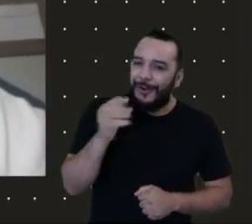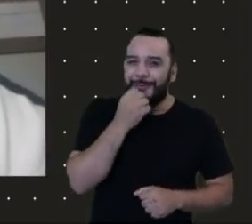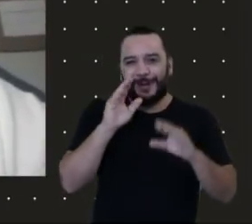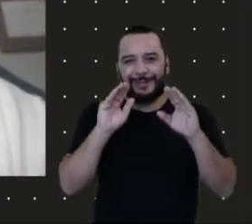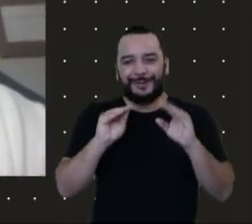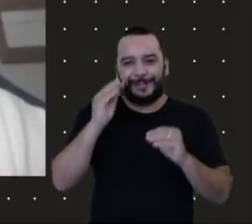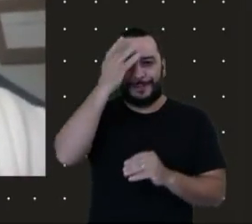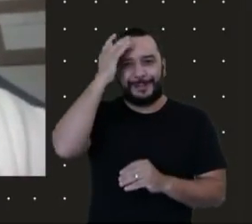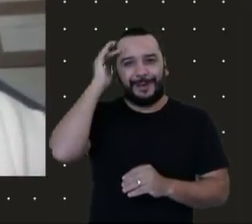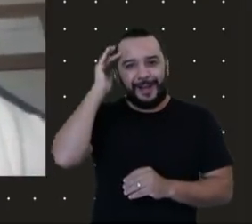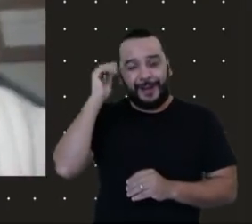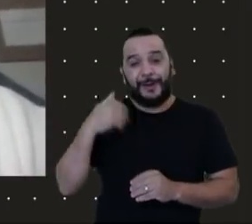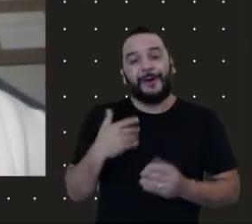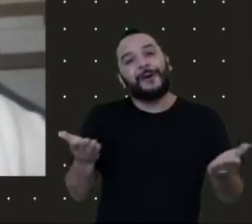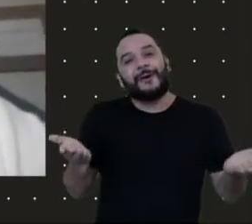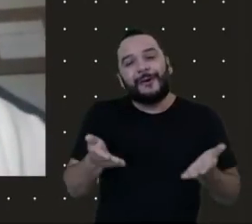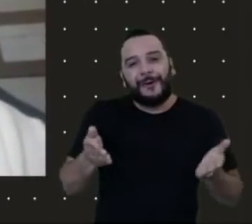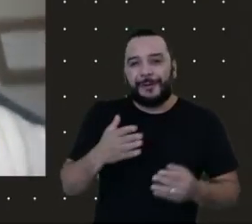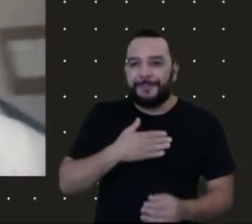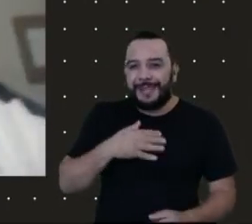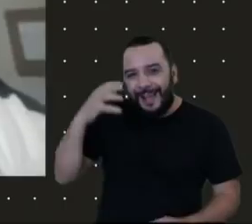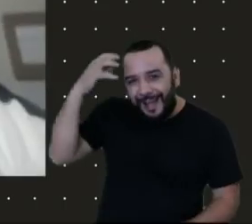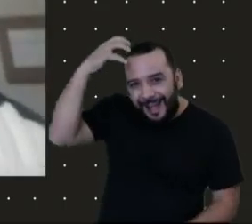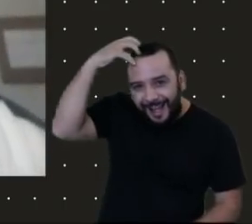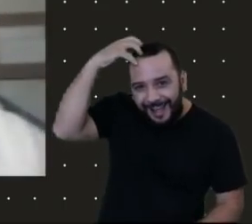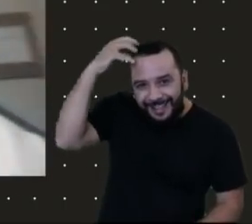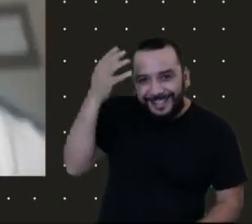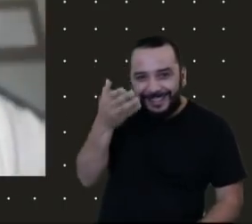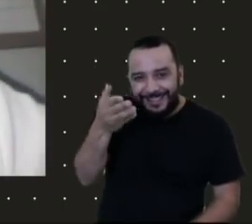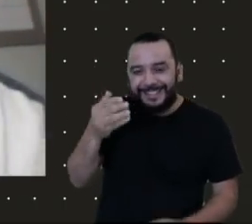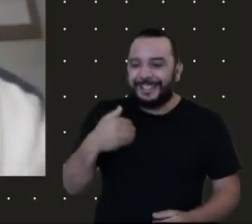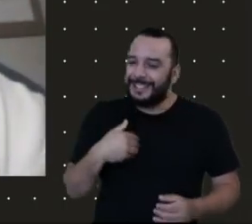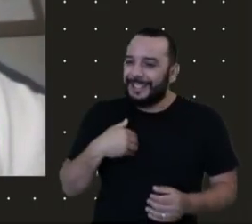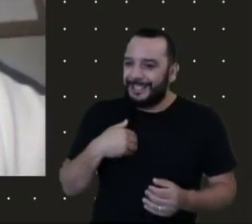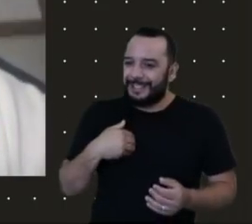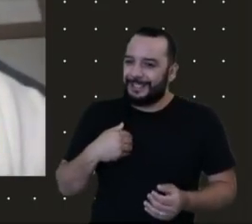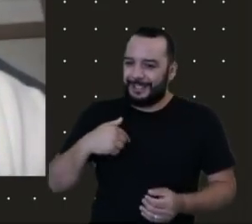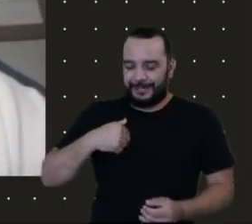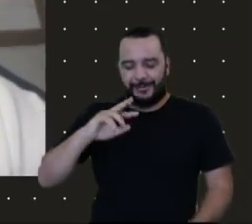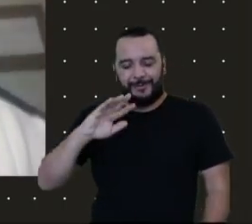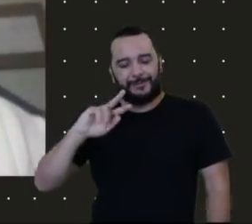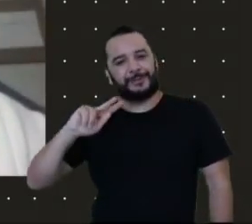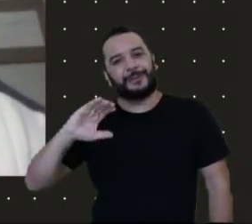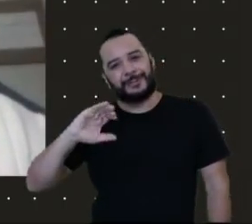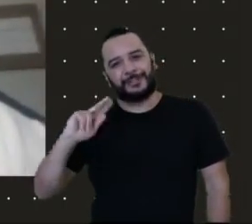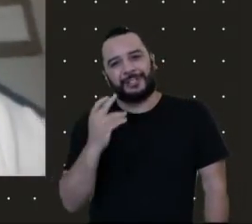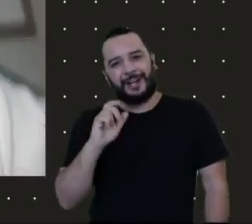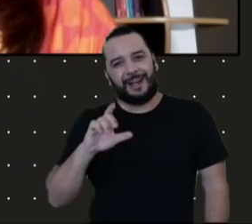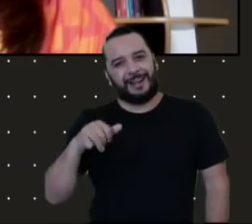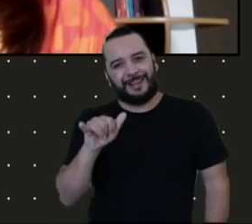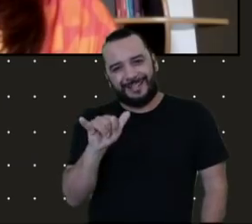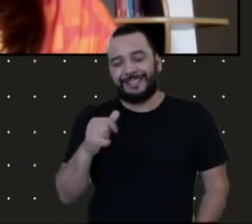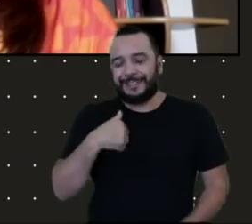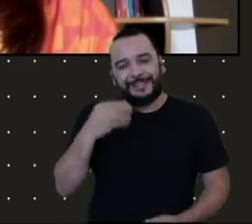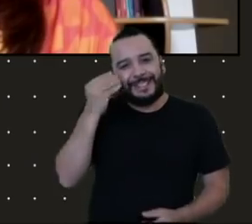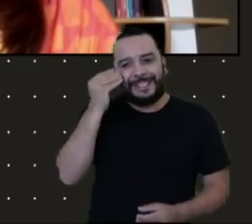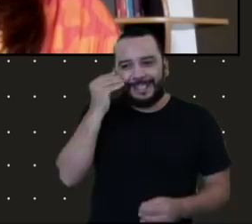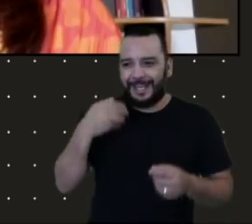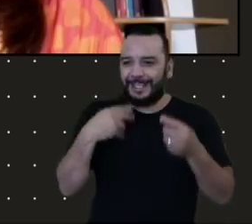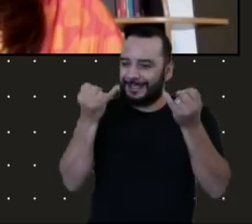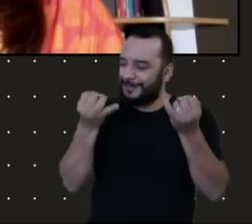aquele tempo que você está contando. Agora, tem um ator que trabalhou com você numa dessas novelas de época que gravou uma mensagem